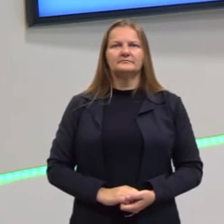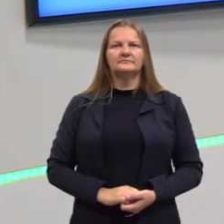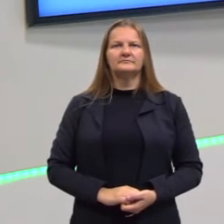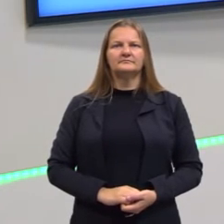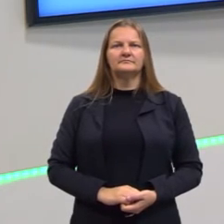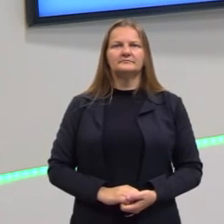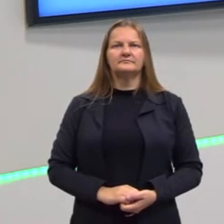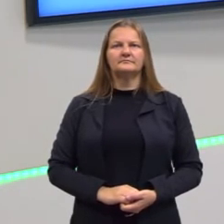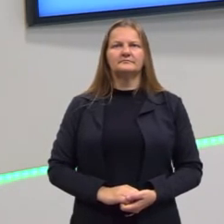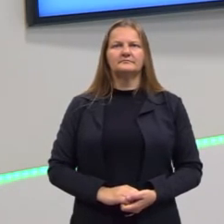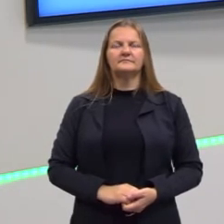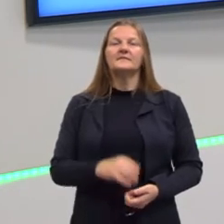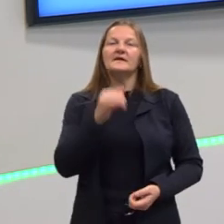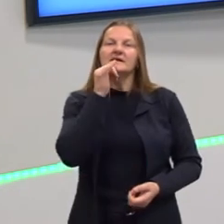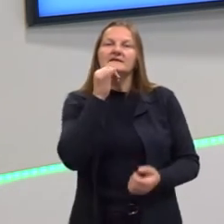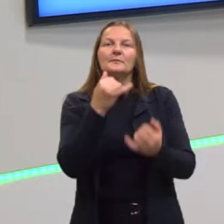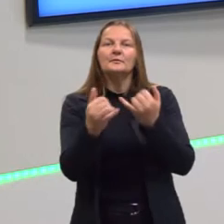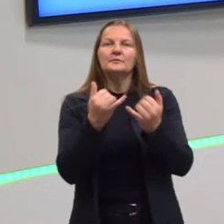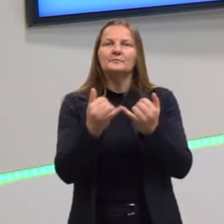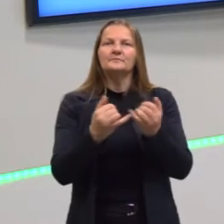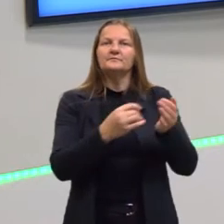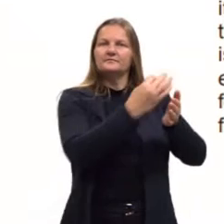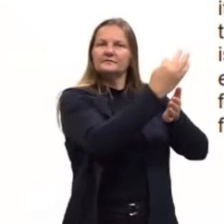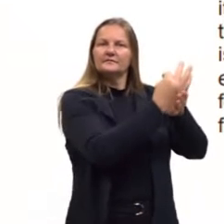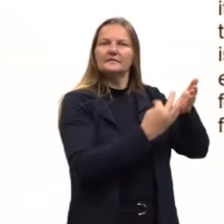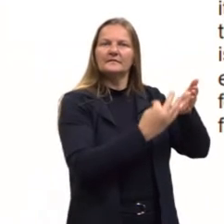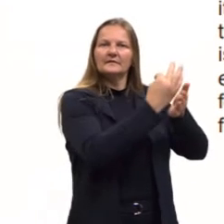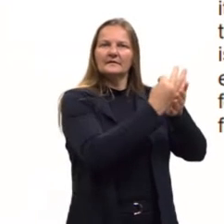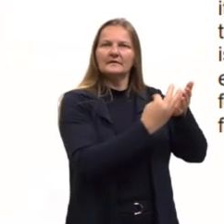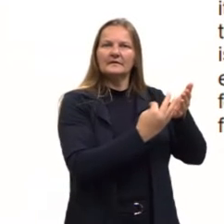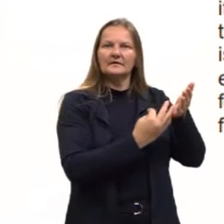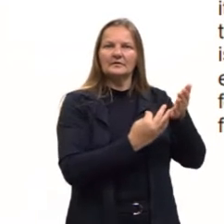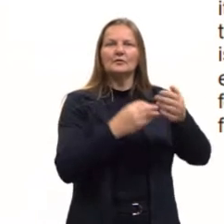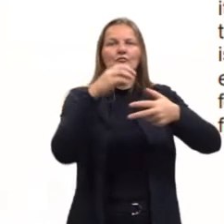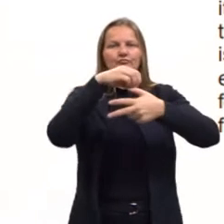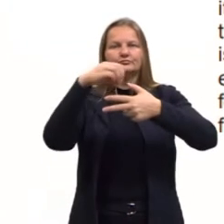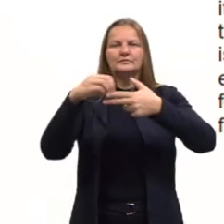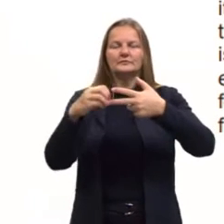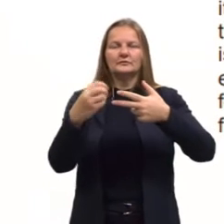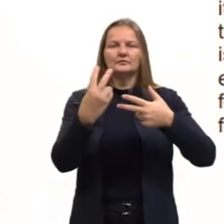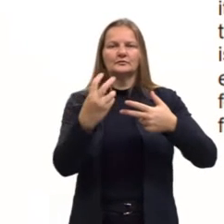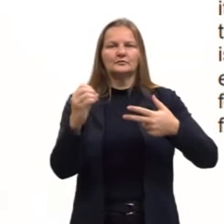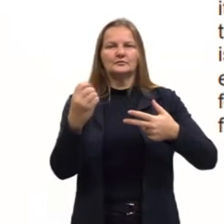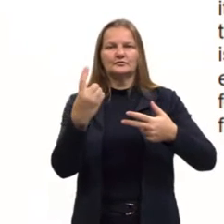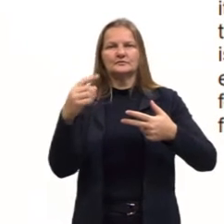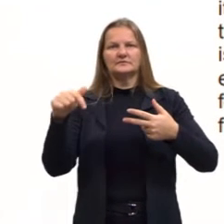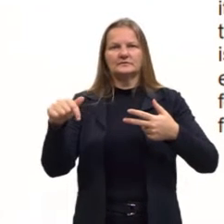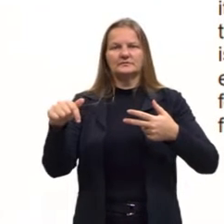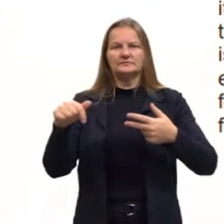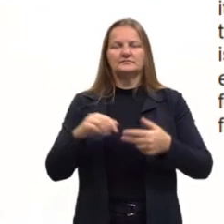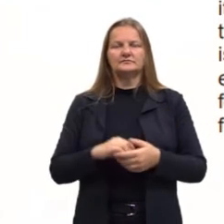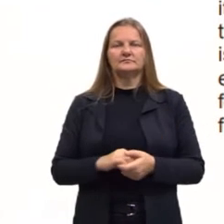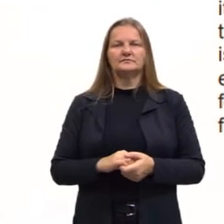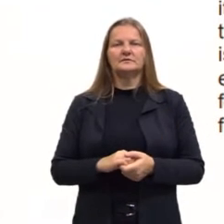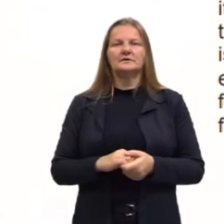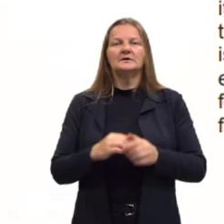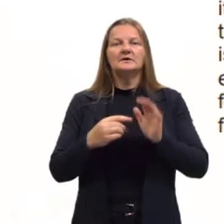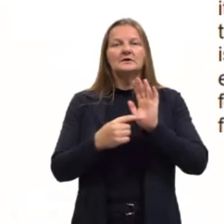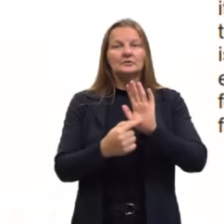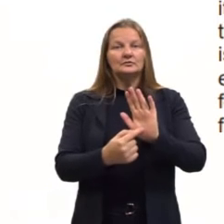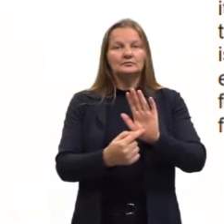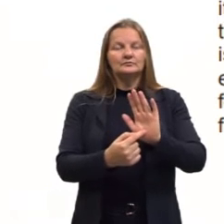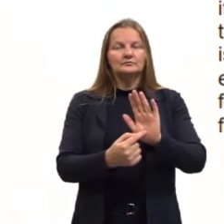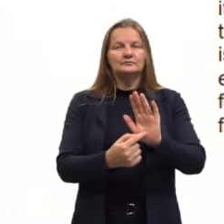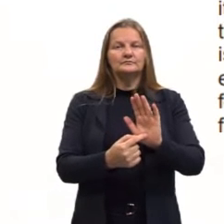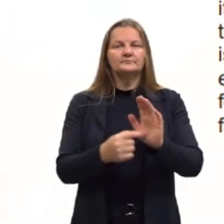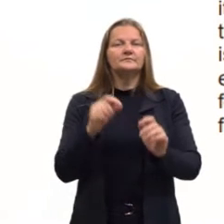bom Então olha lá vamos pegar o exemplo sai eu peguei uma questão do Enem de 2017 e nessa